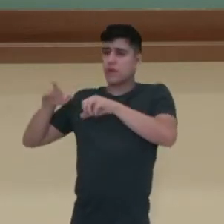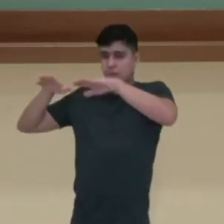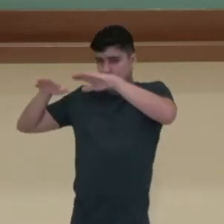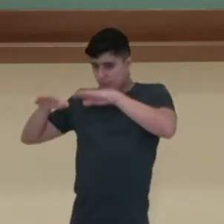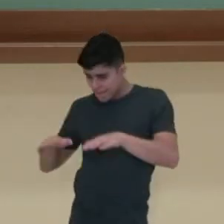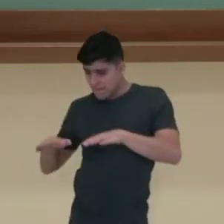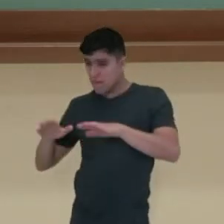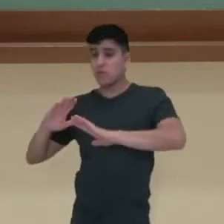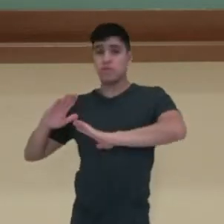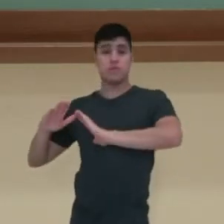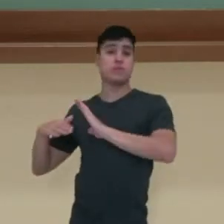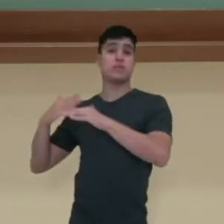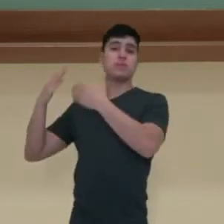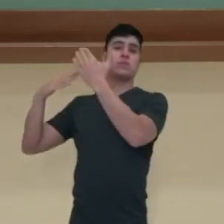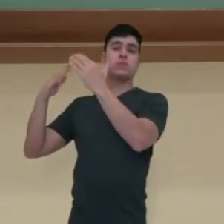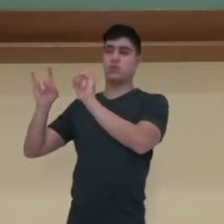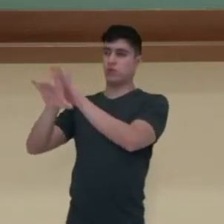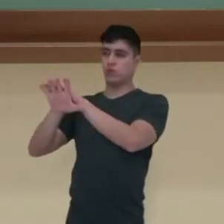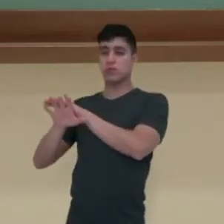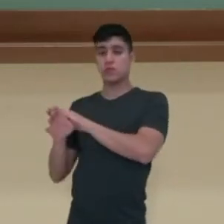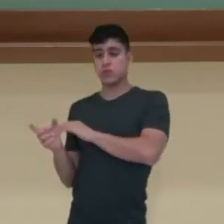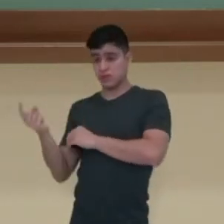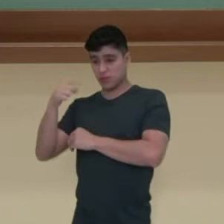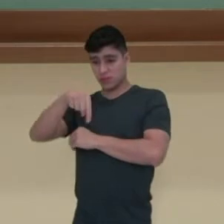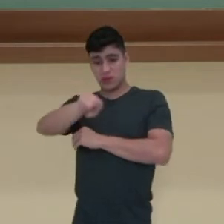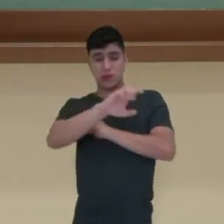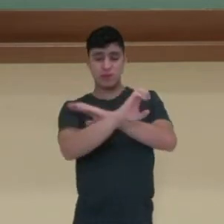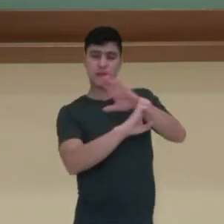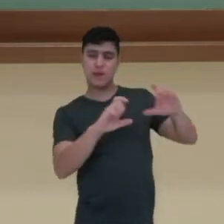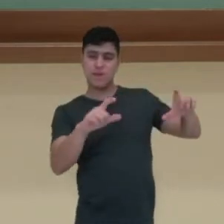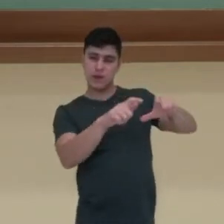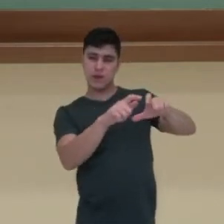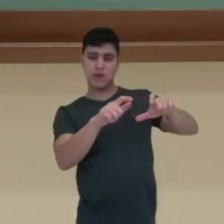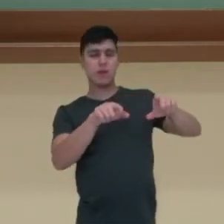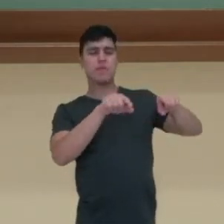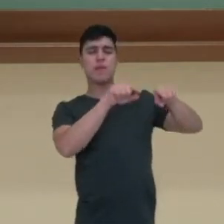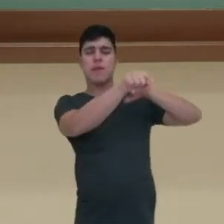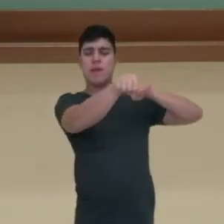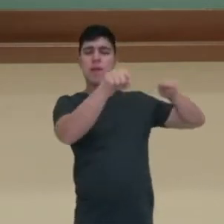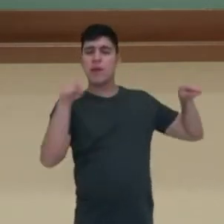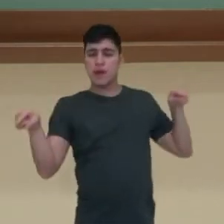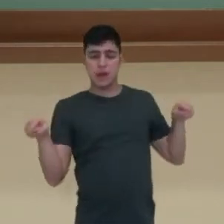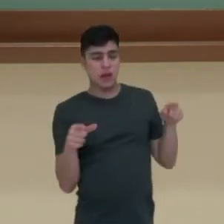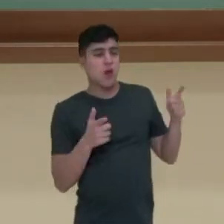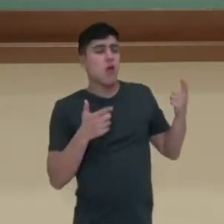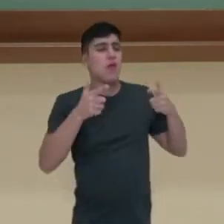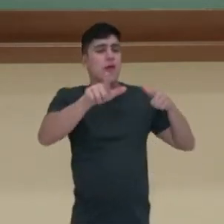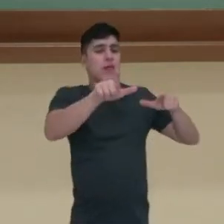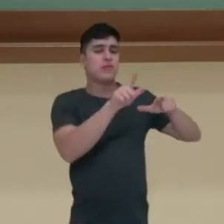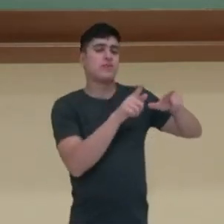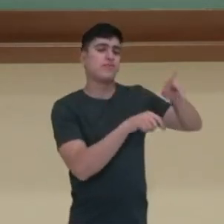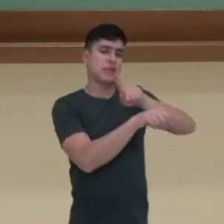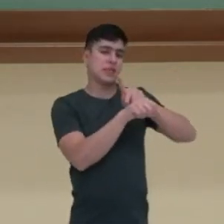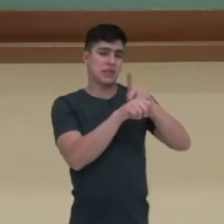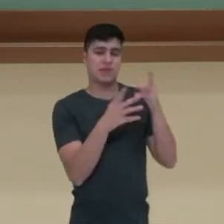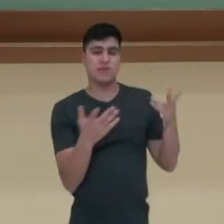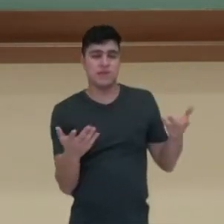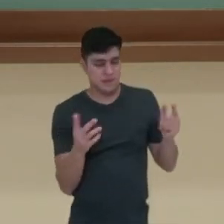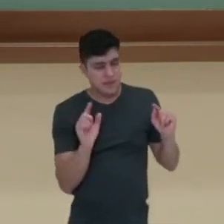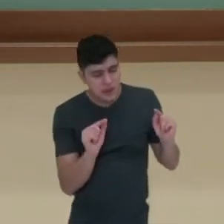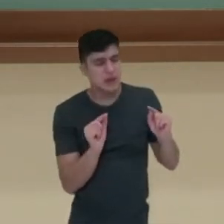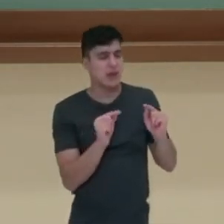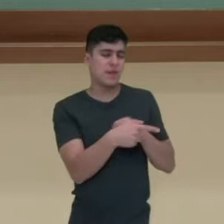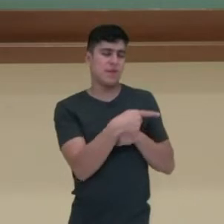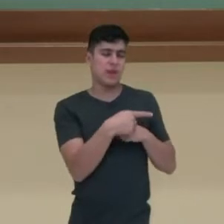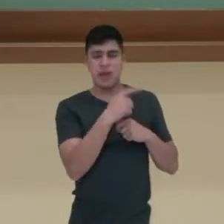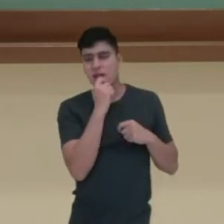mais desenvolvidos, enquanto as filiais ficam instaladas nos demais países do mundo, que são